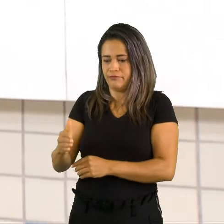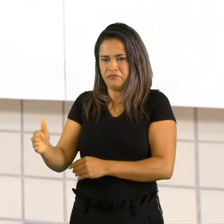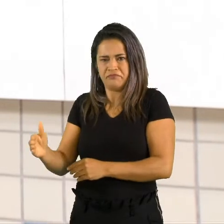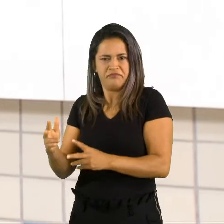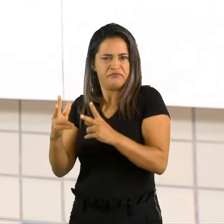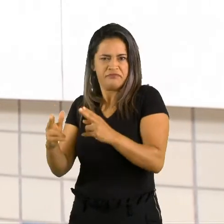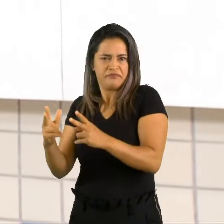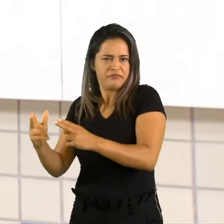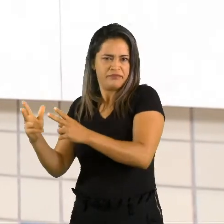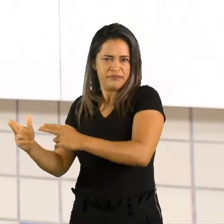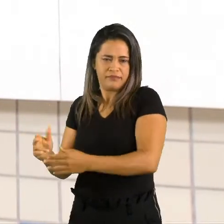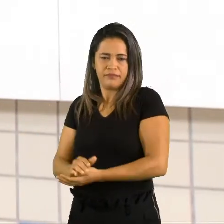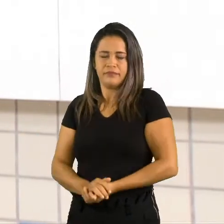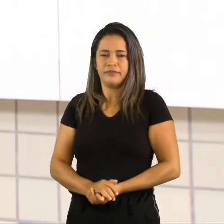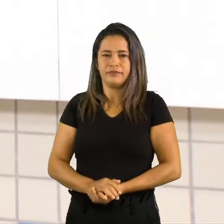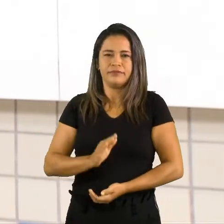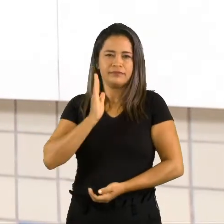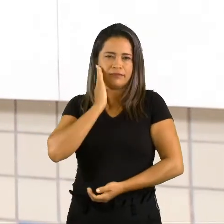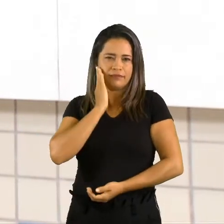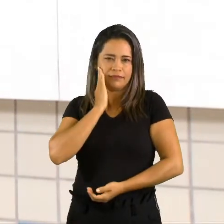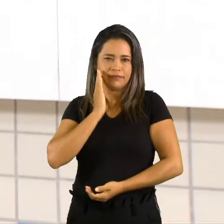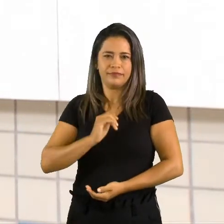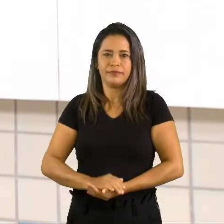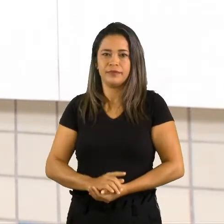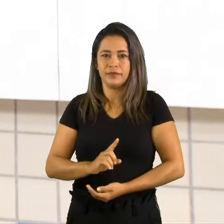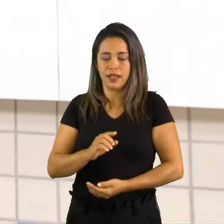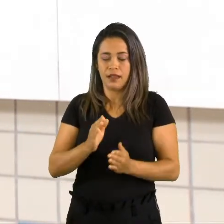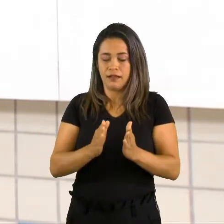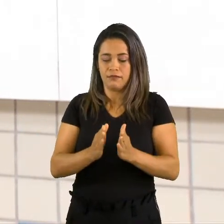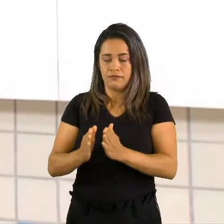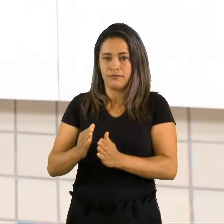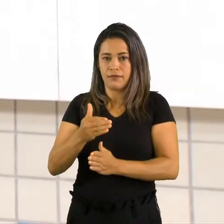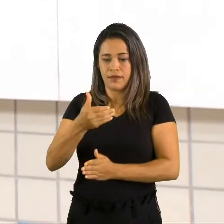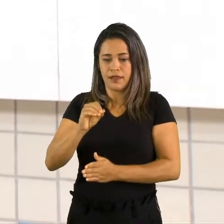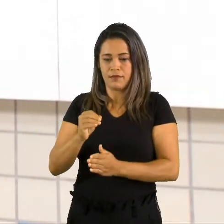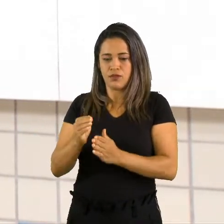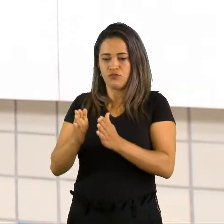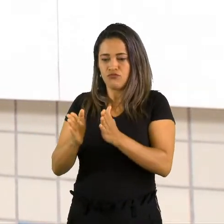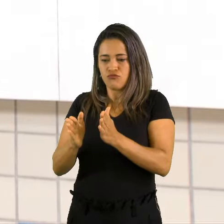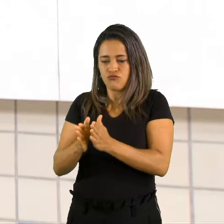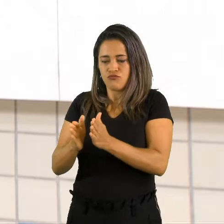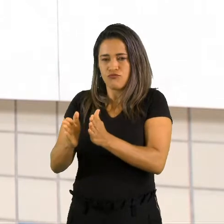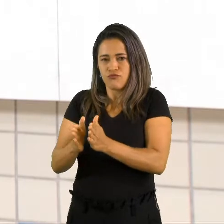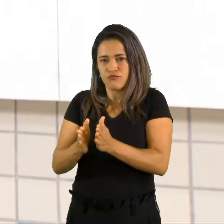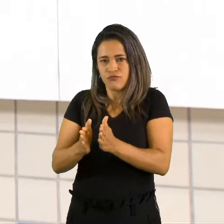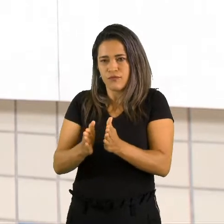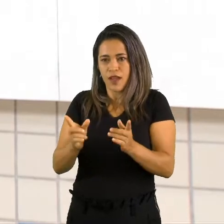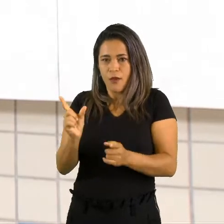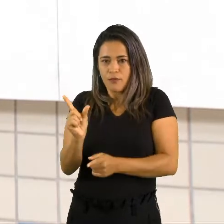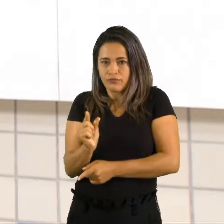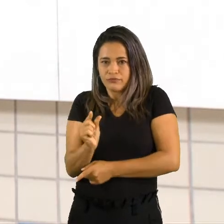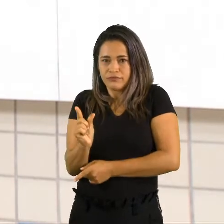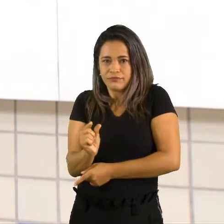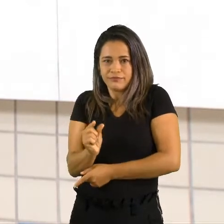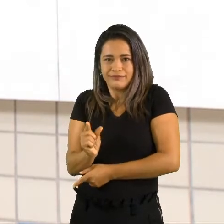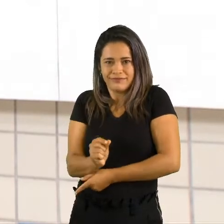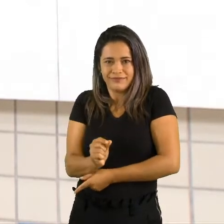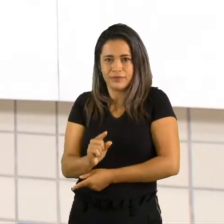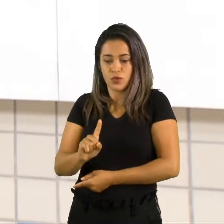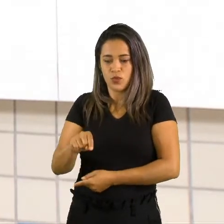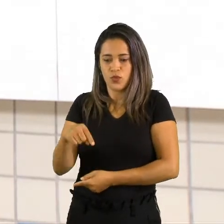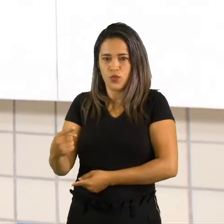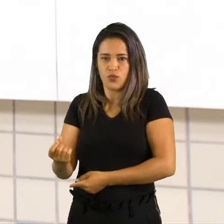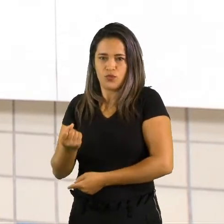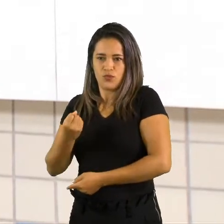jeito. Esse próximo número, ele é 10 partes menores do que esse. Esse próximo número,